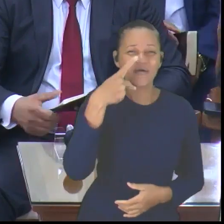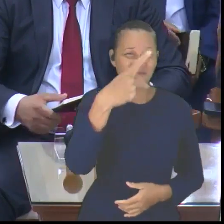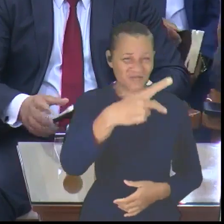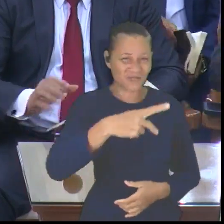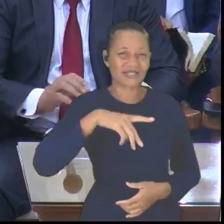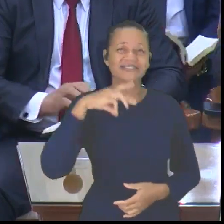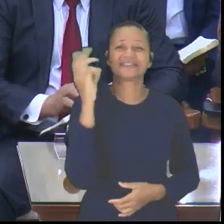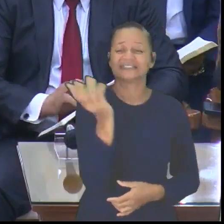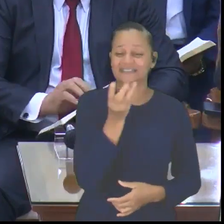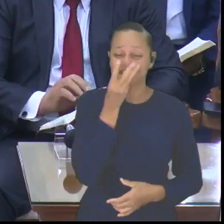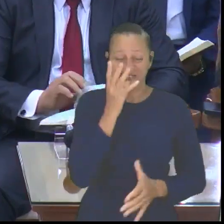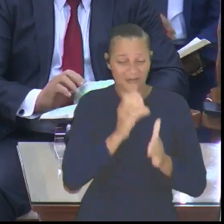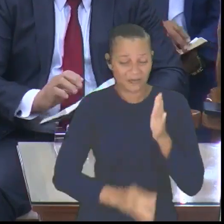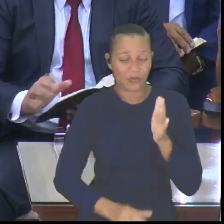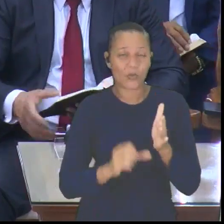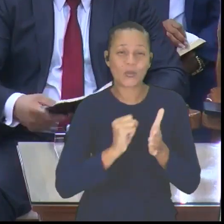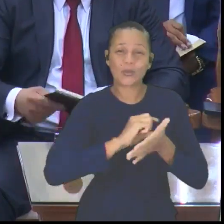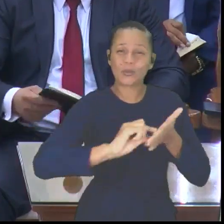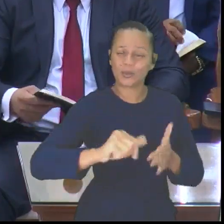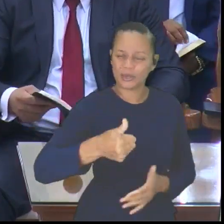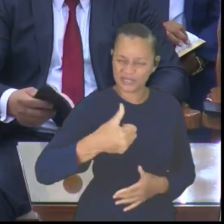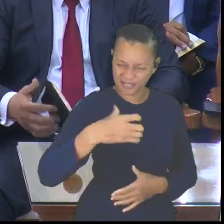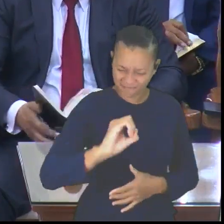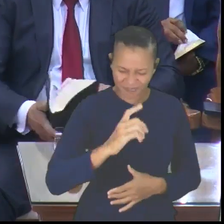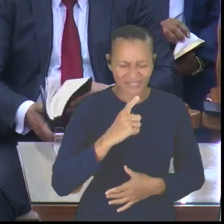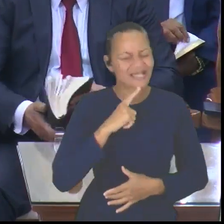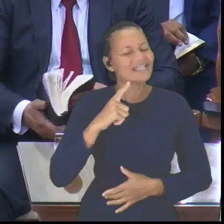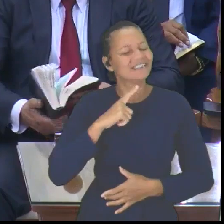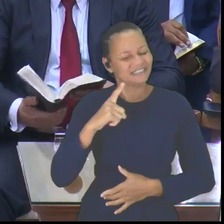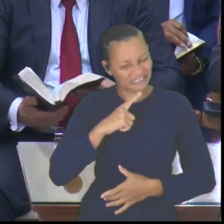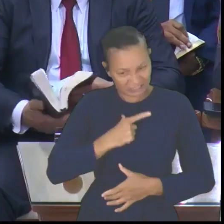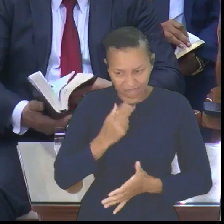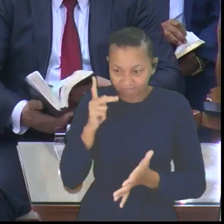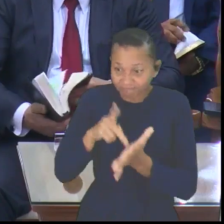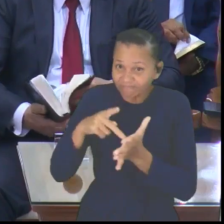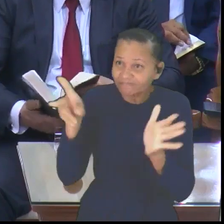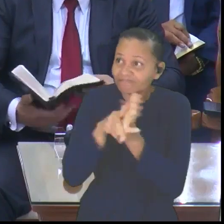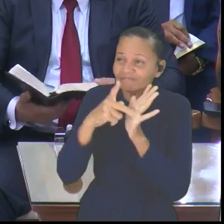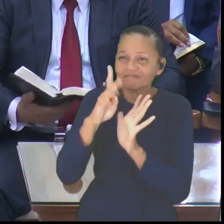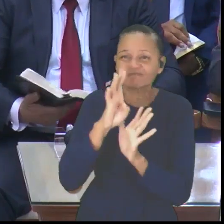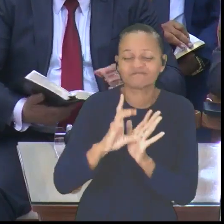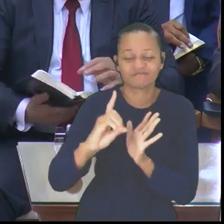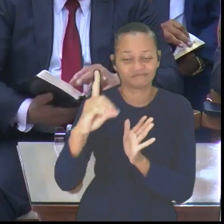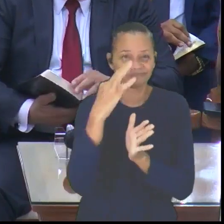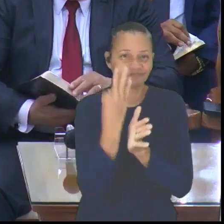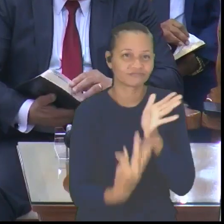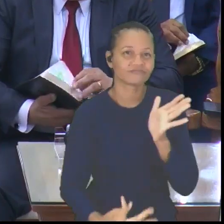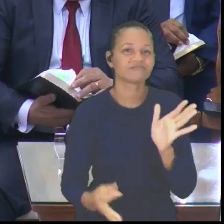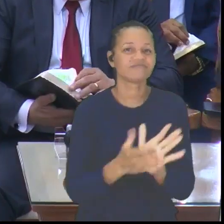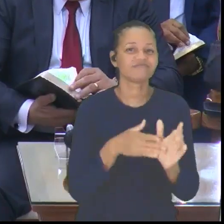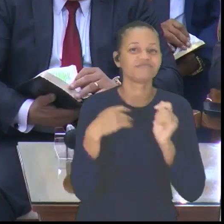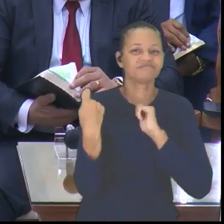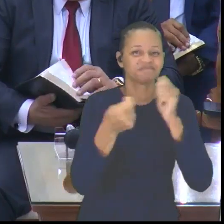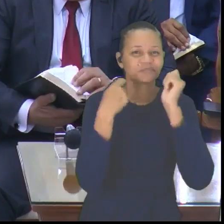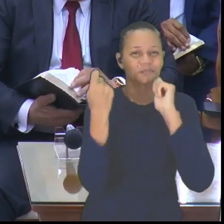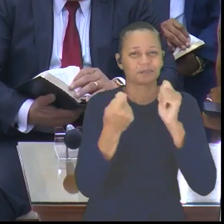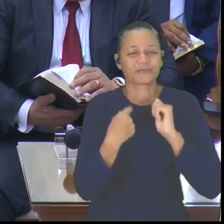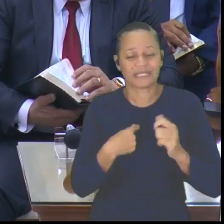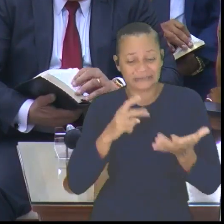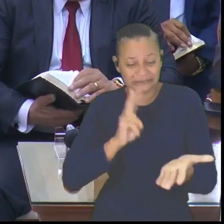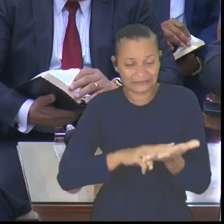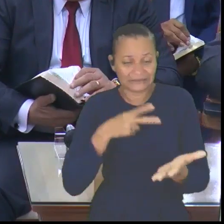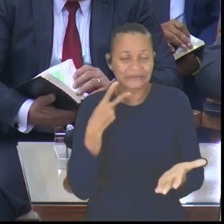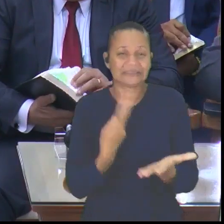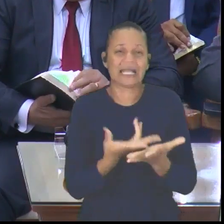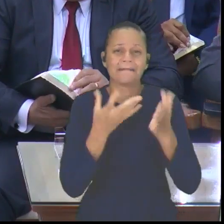no versículo de número 10. Há uma verdade de Deus nesse texto, aleluia. Eu se puder colocar numa versão que fala